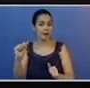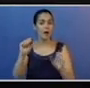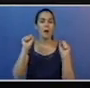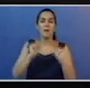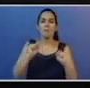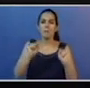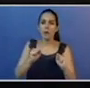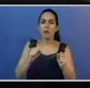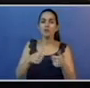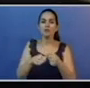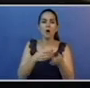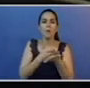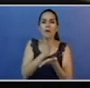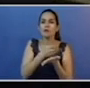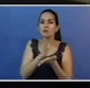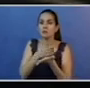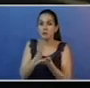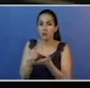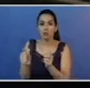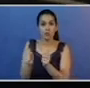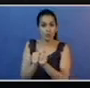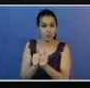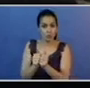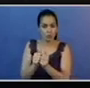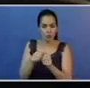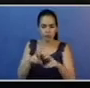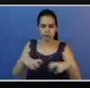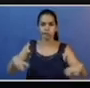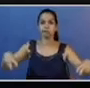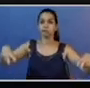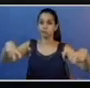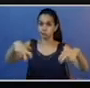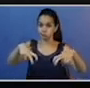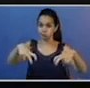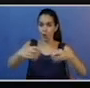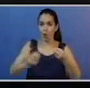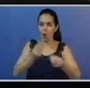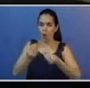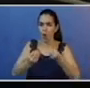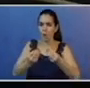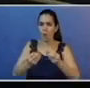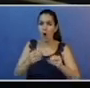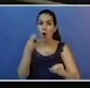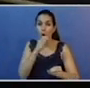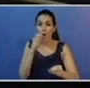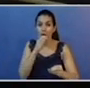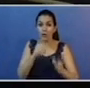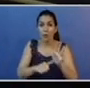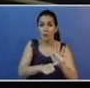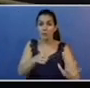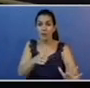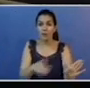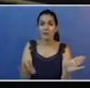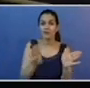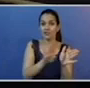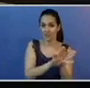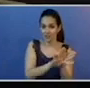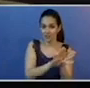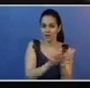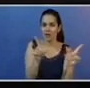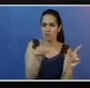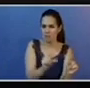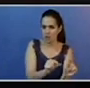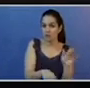com os participantes simultaneamente, então ao mesmo tempo, como uma corrida, observando aquele que chega primeiro, aquele que faz o menor